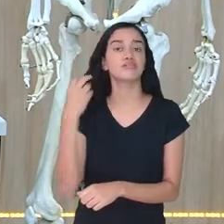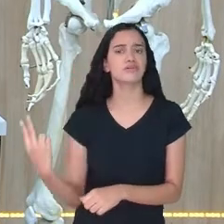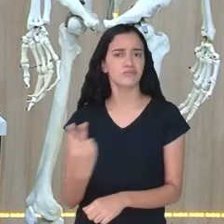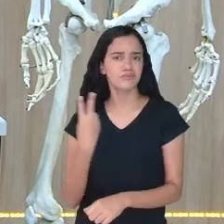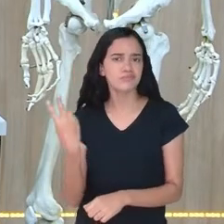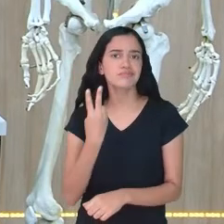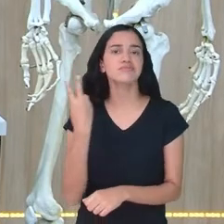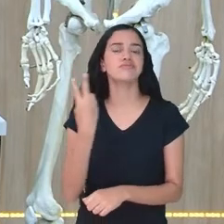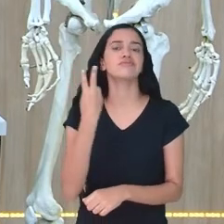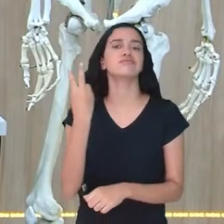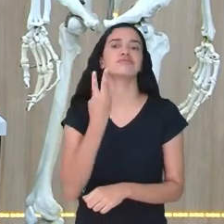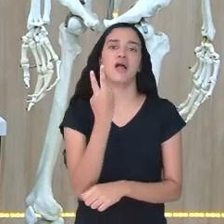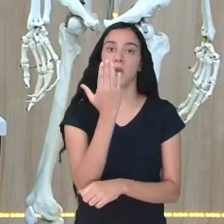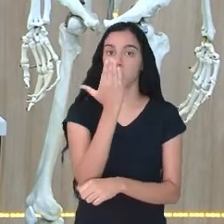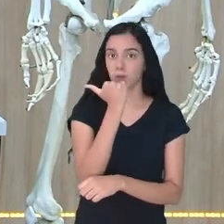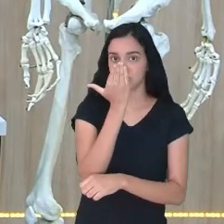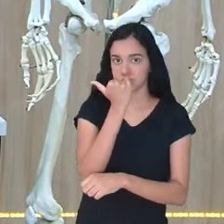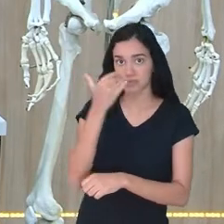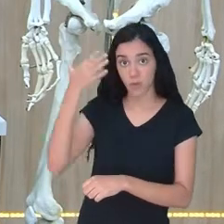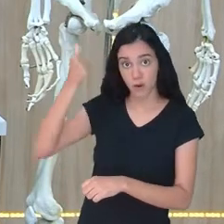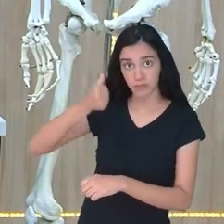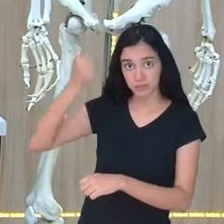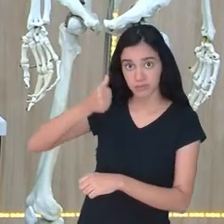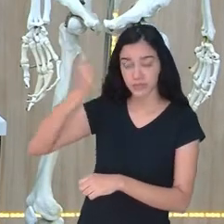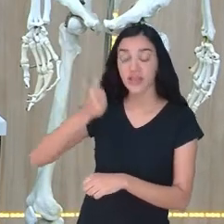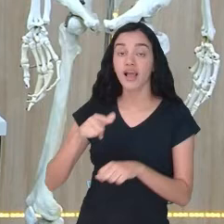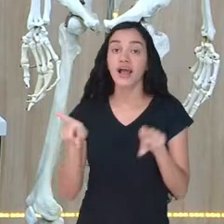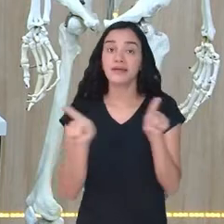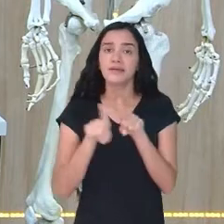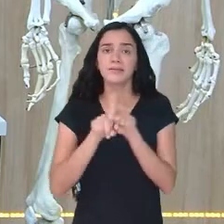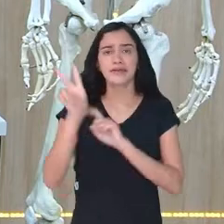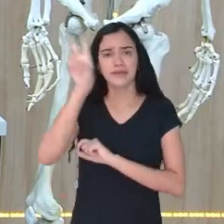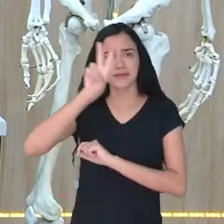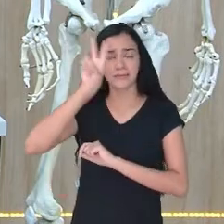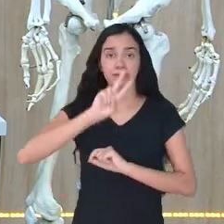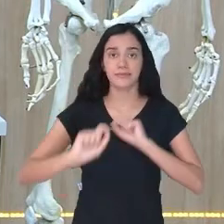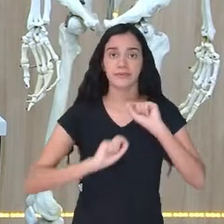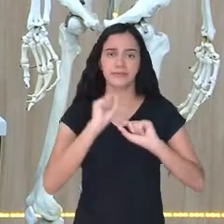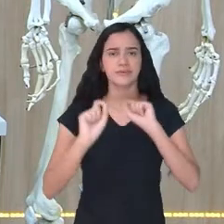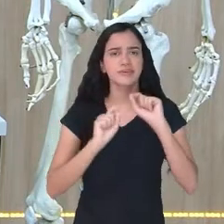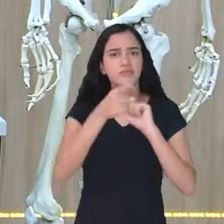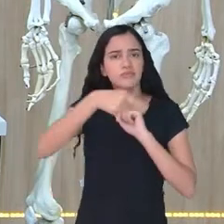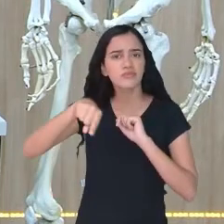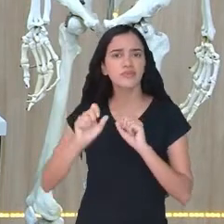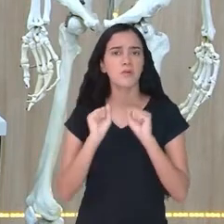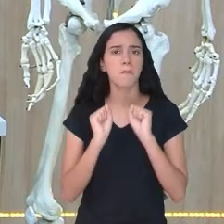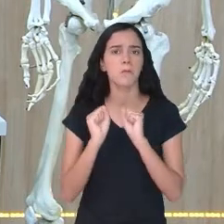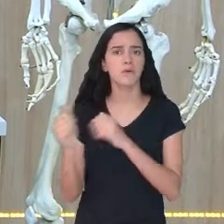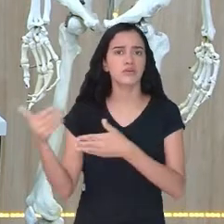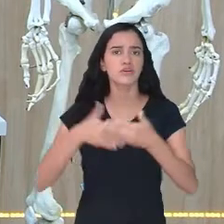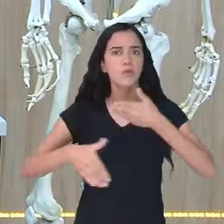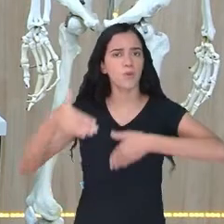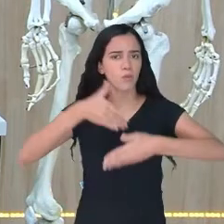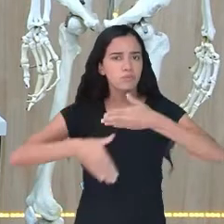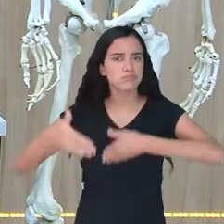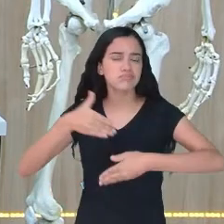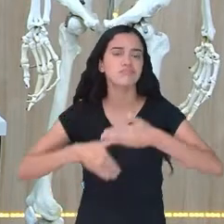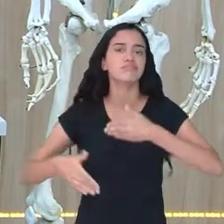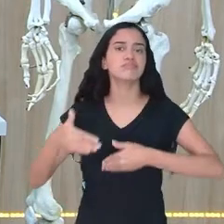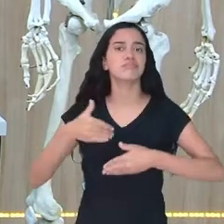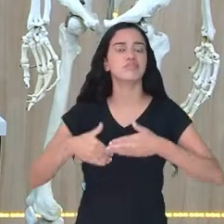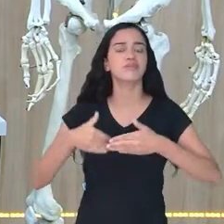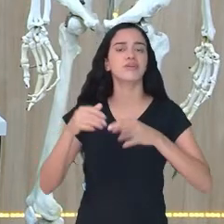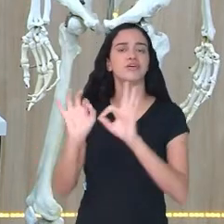valor desse alimento. Além disso, a gente também gostaria de lembrar aqui, que vocês podem colaborar aí com